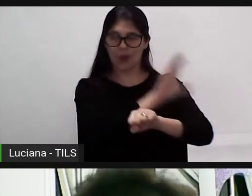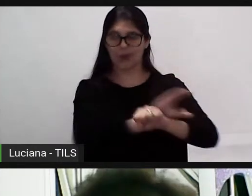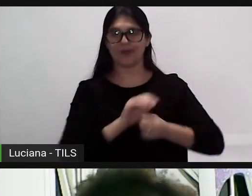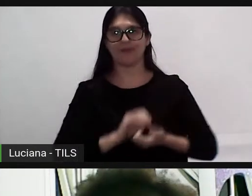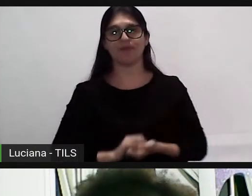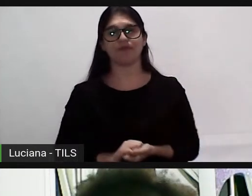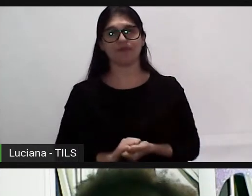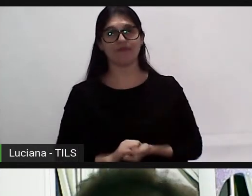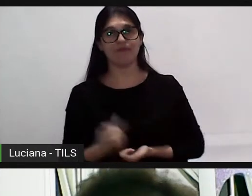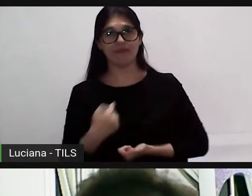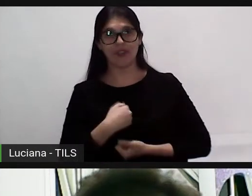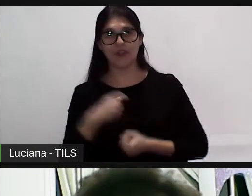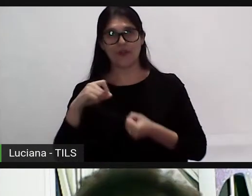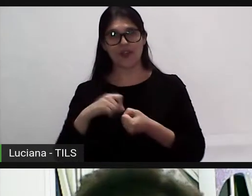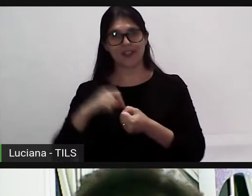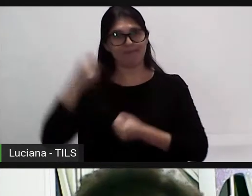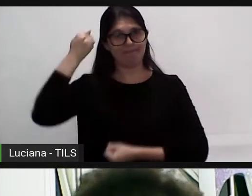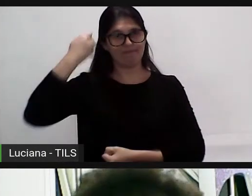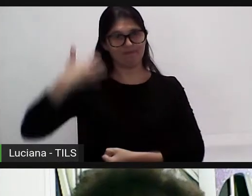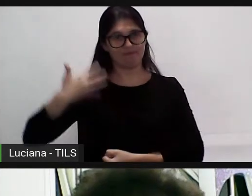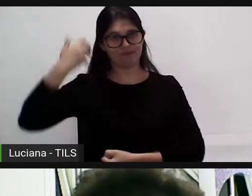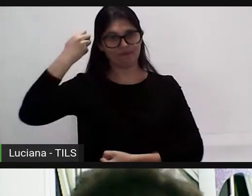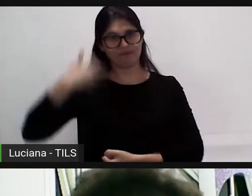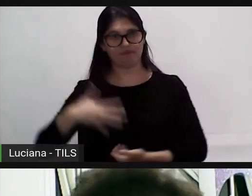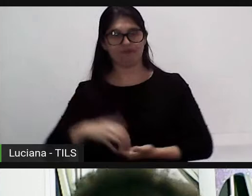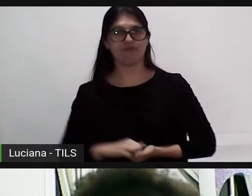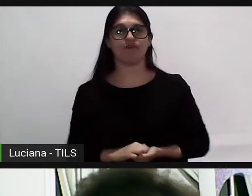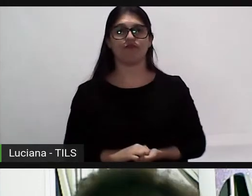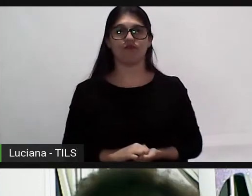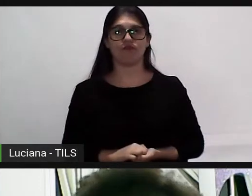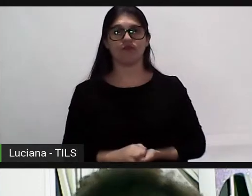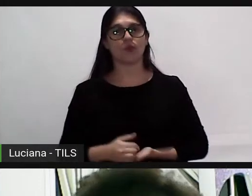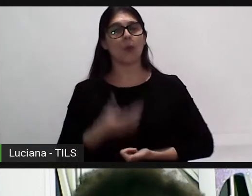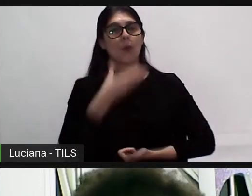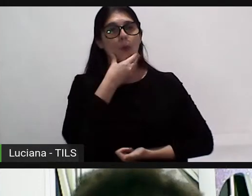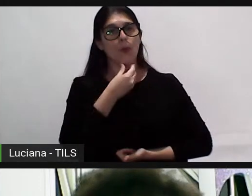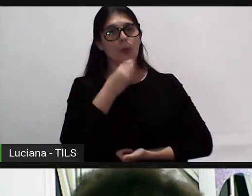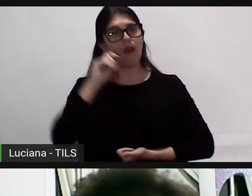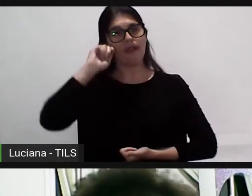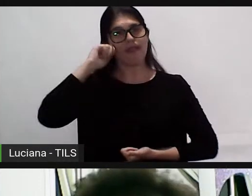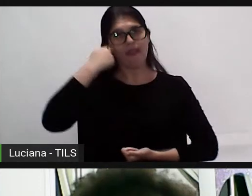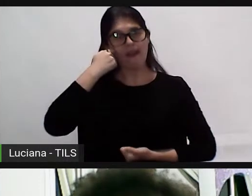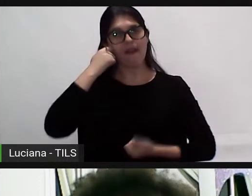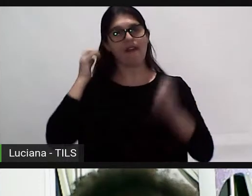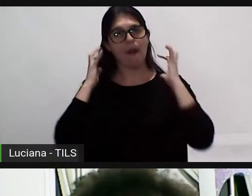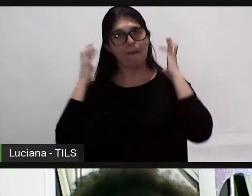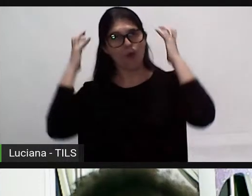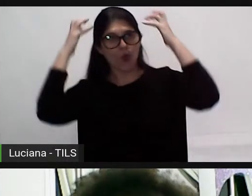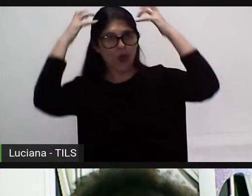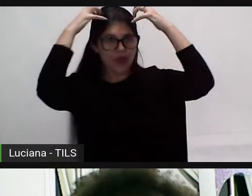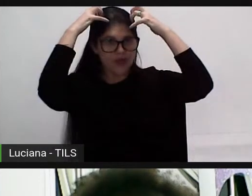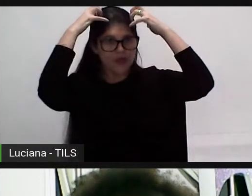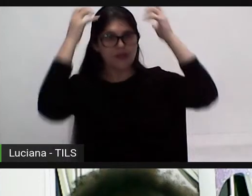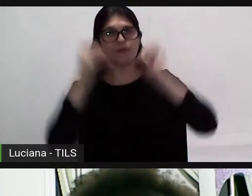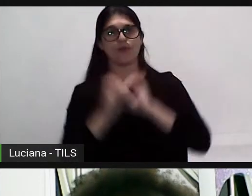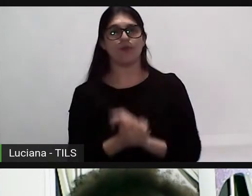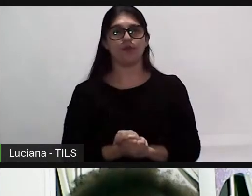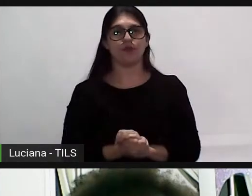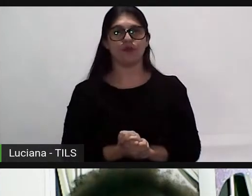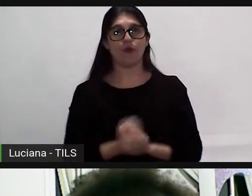vou fazer a meu áudio de inscrição. Mulher negra, cabelo crespo, no